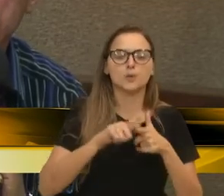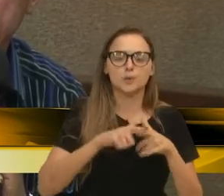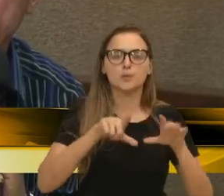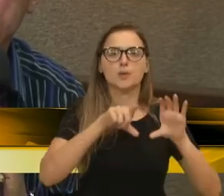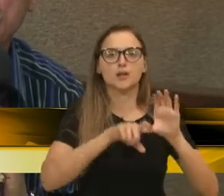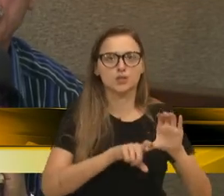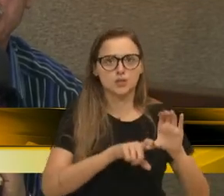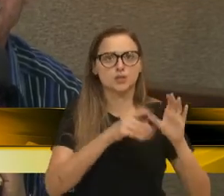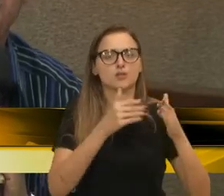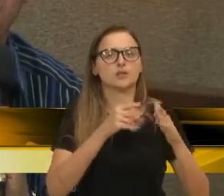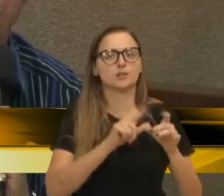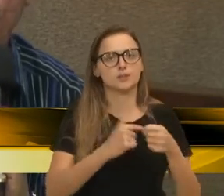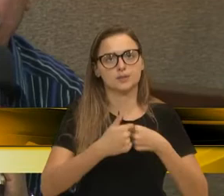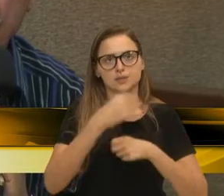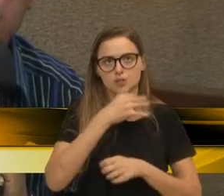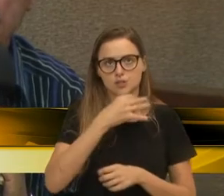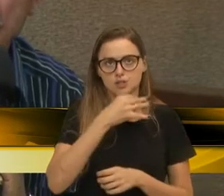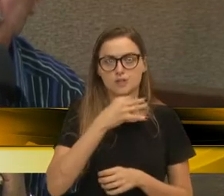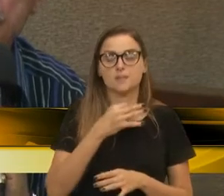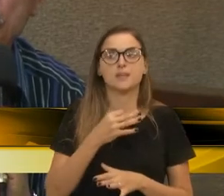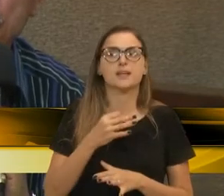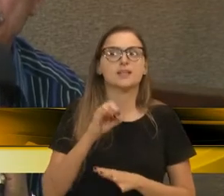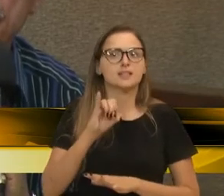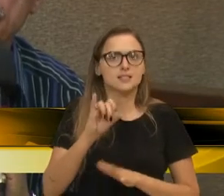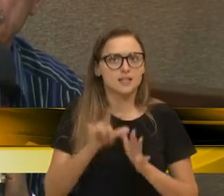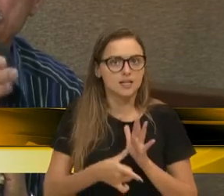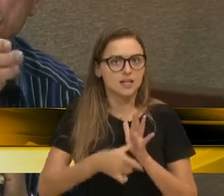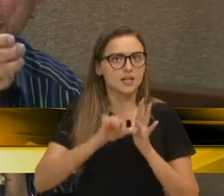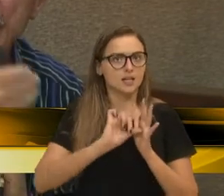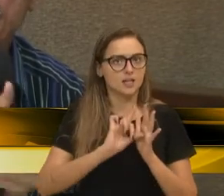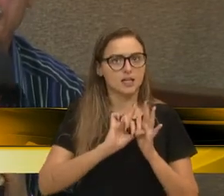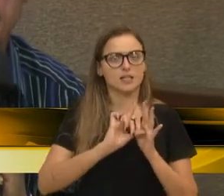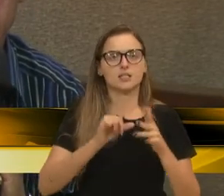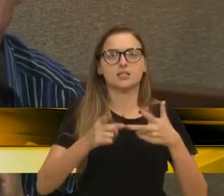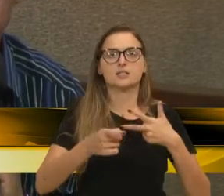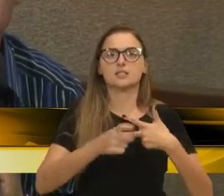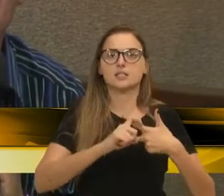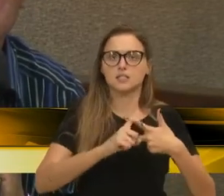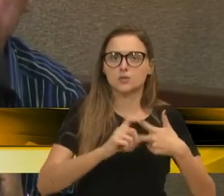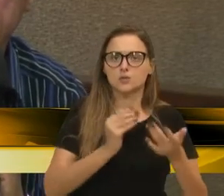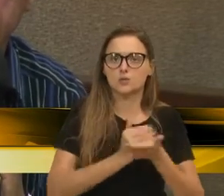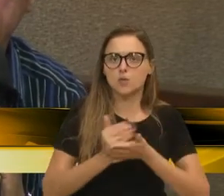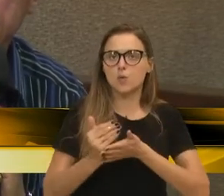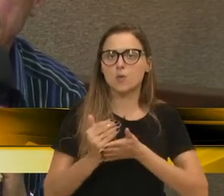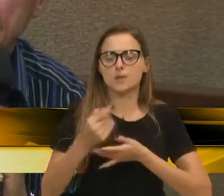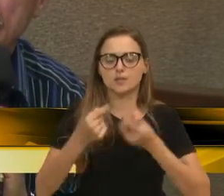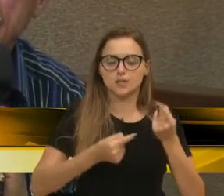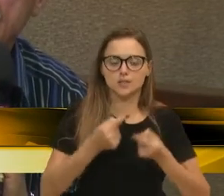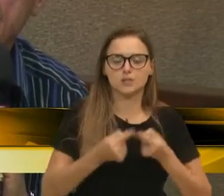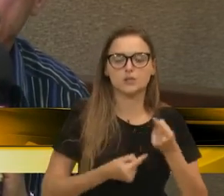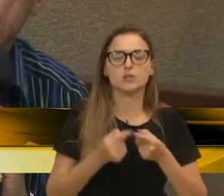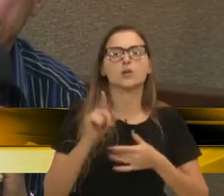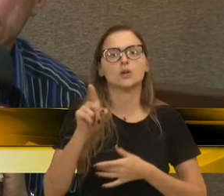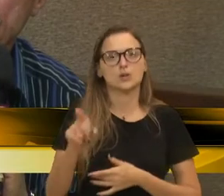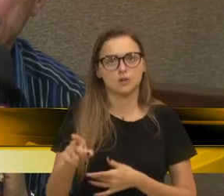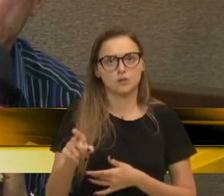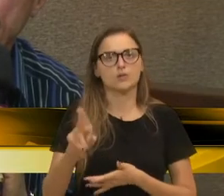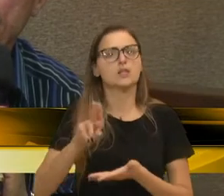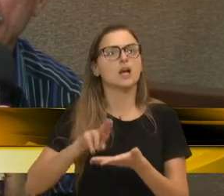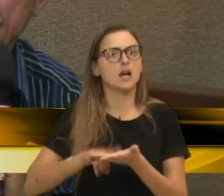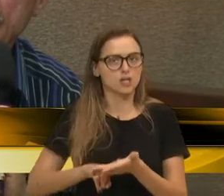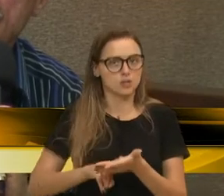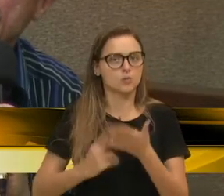município de Caxias do Sul. Então, quanto antes o Executivo abra essa discussão. Vossa Excelência está